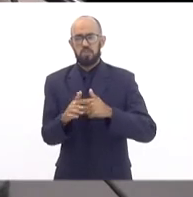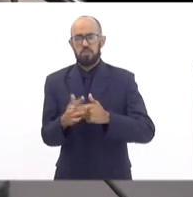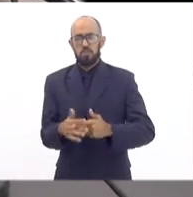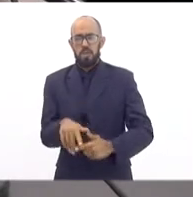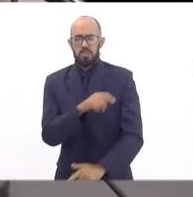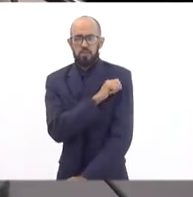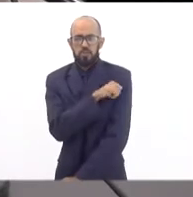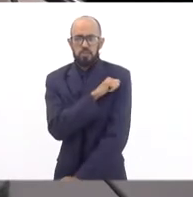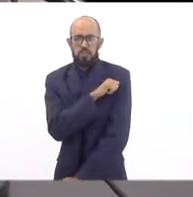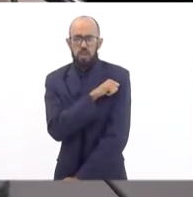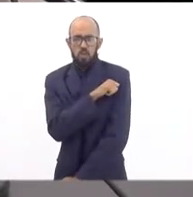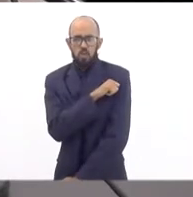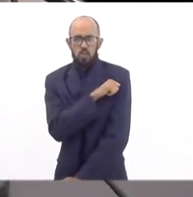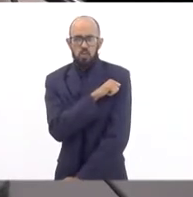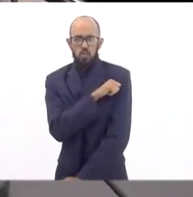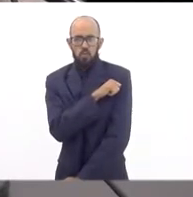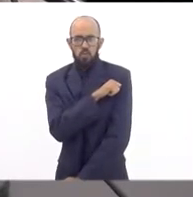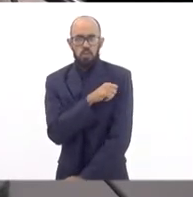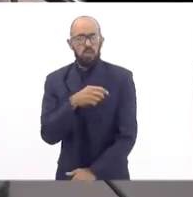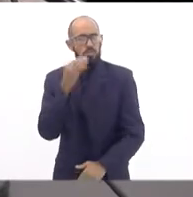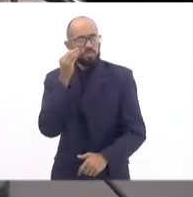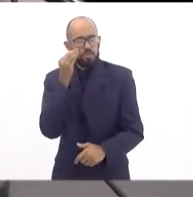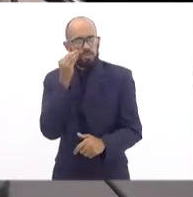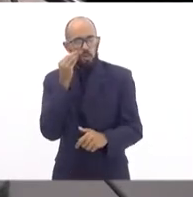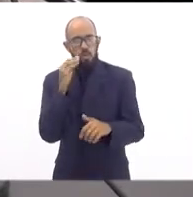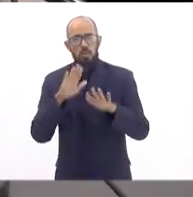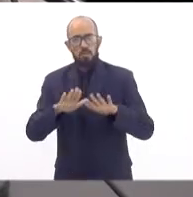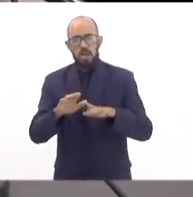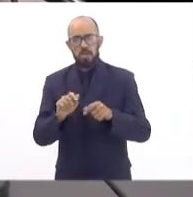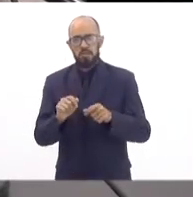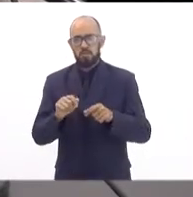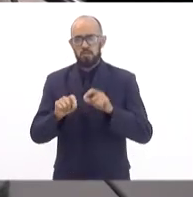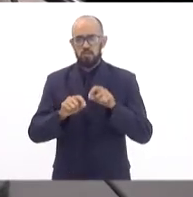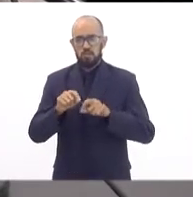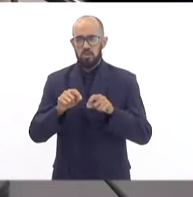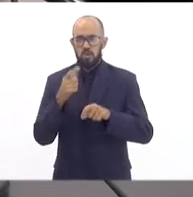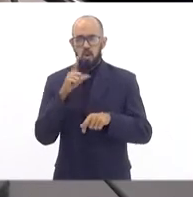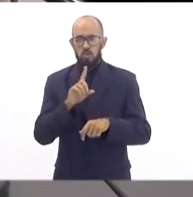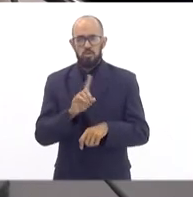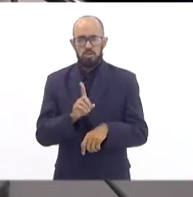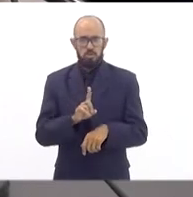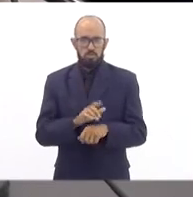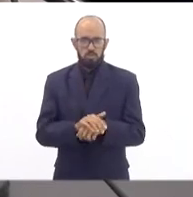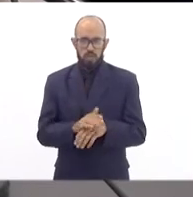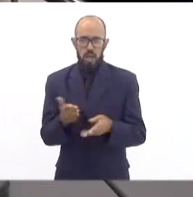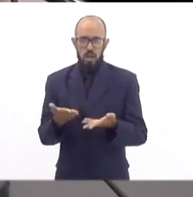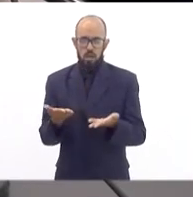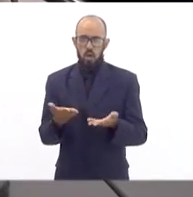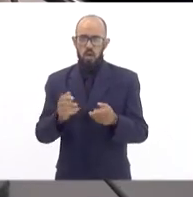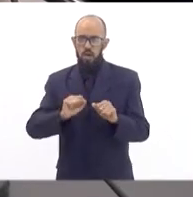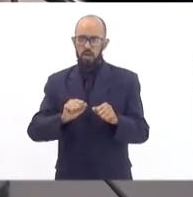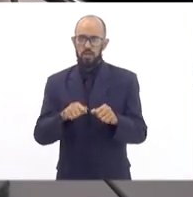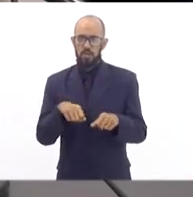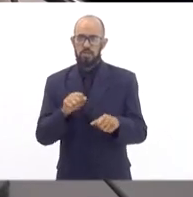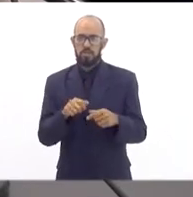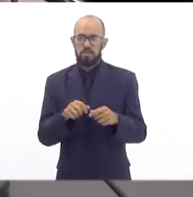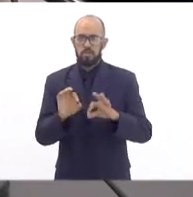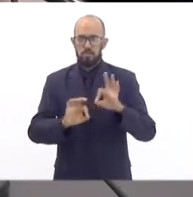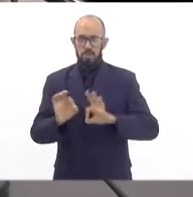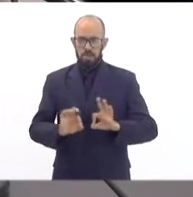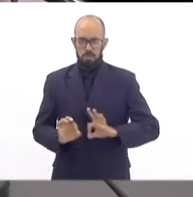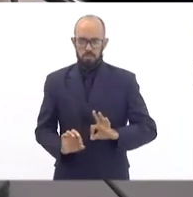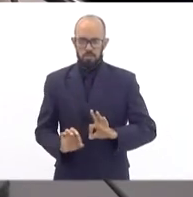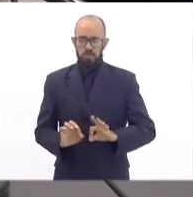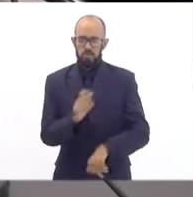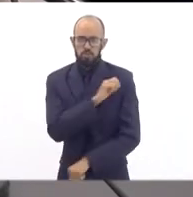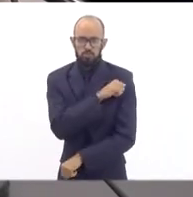Tá? Teve uma tentativa, sim, e aí, na época, não conseguimos. Agora, neste plano de recuperação fiscal, agora que foi